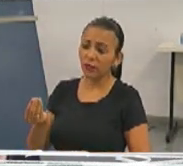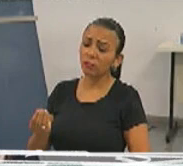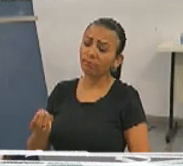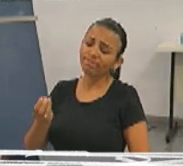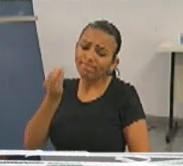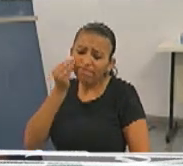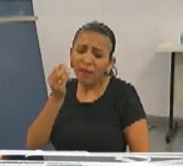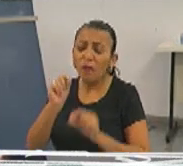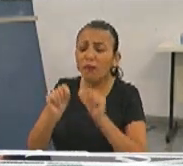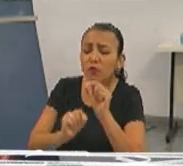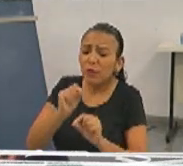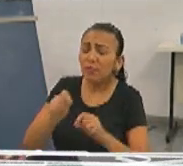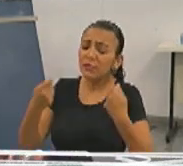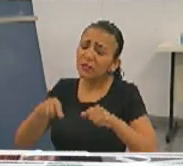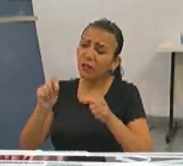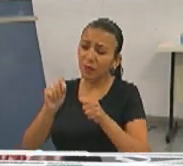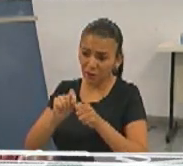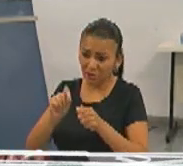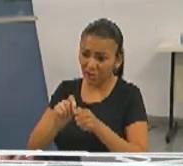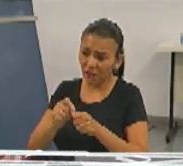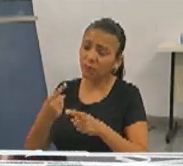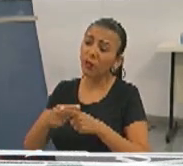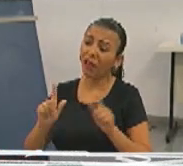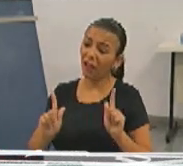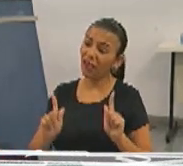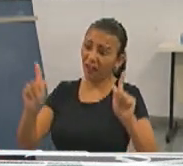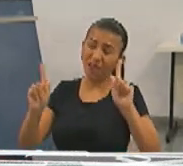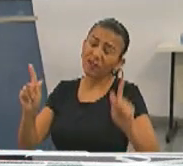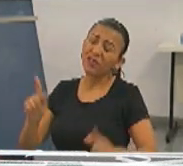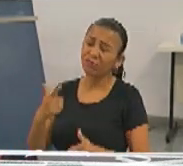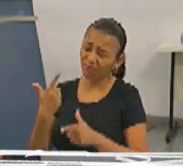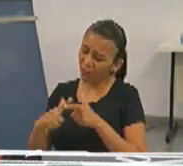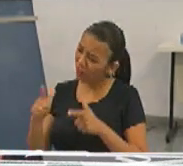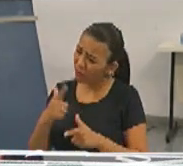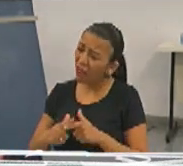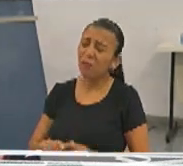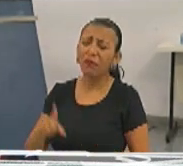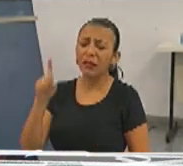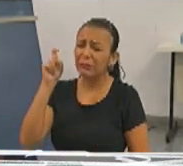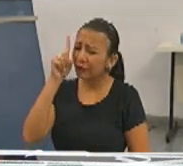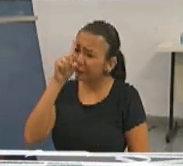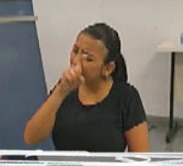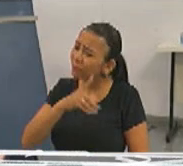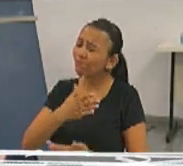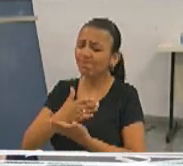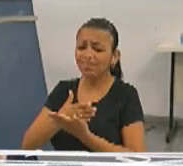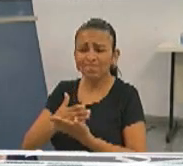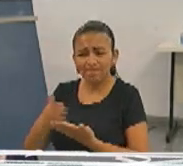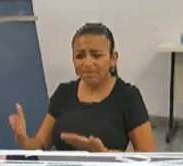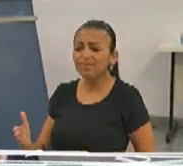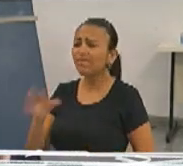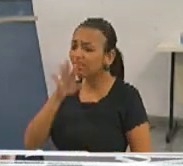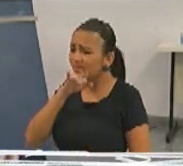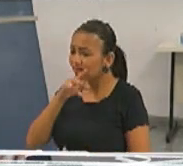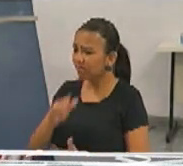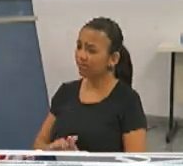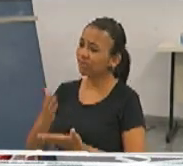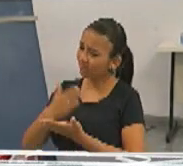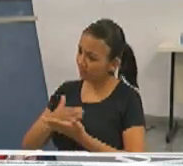vontade deles, porque já que eles estavam em greve. E foi bastante difícil, né, o